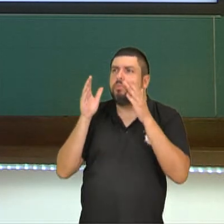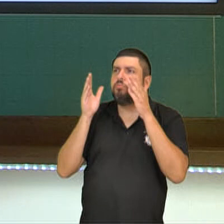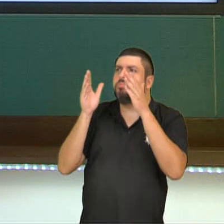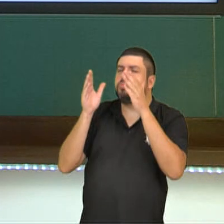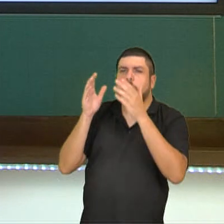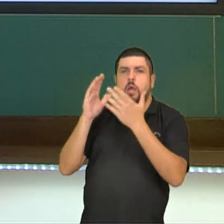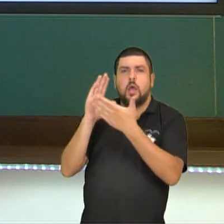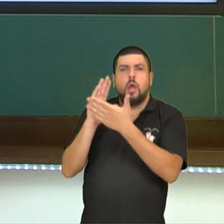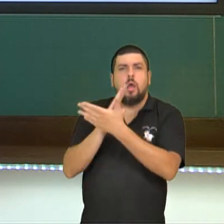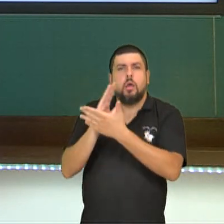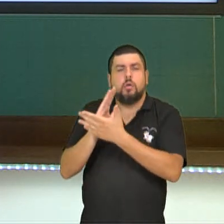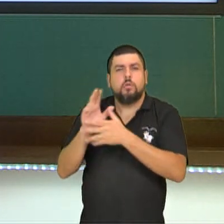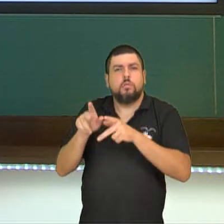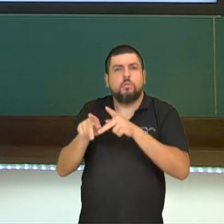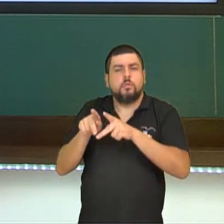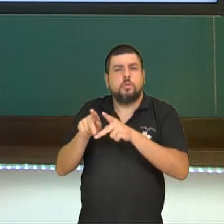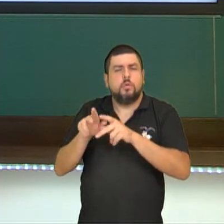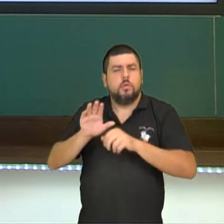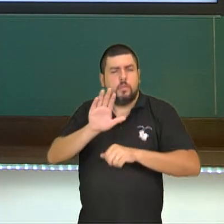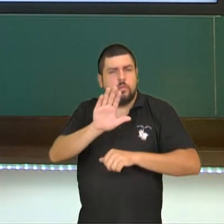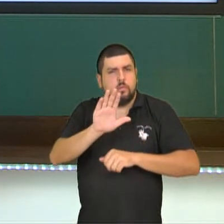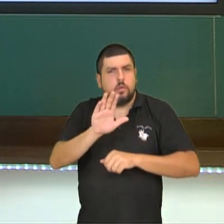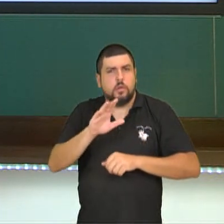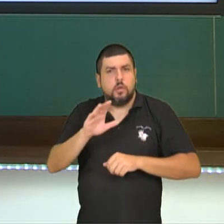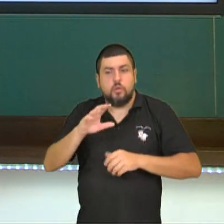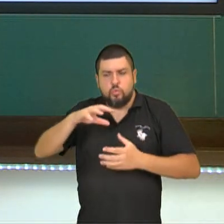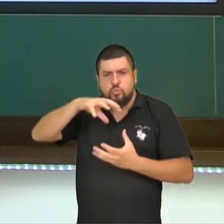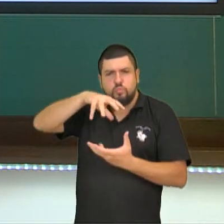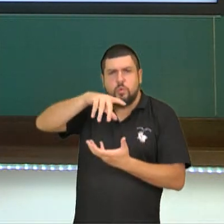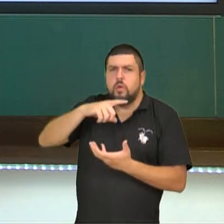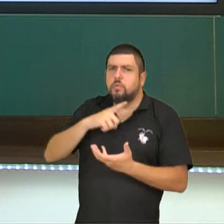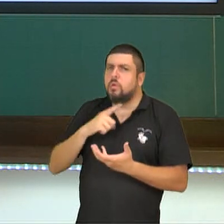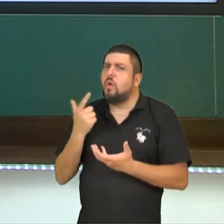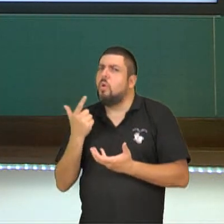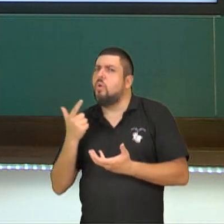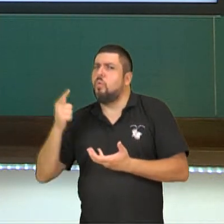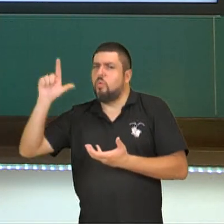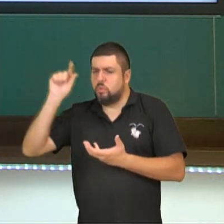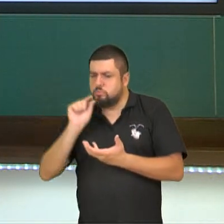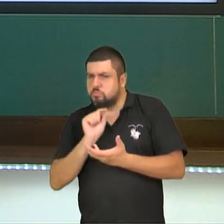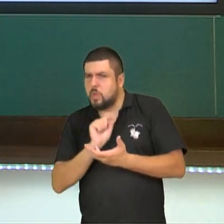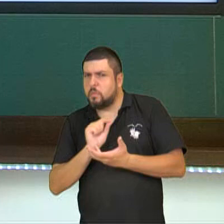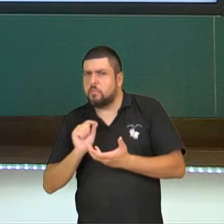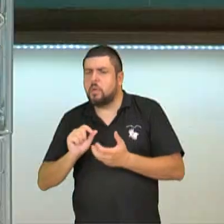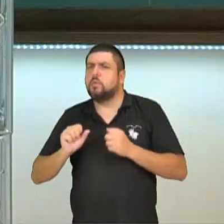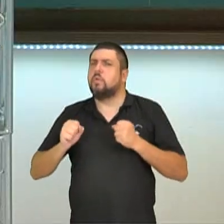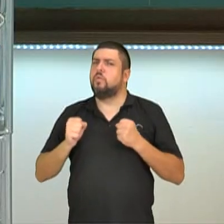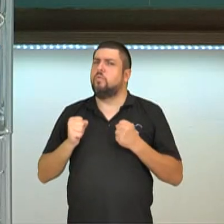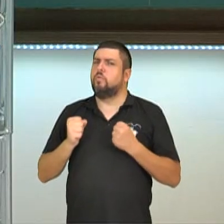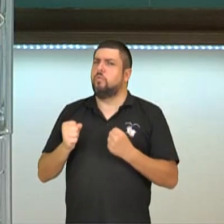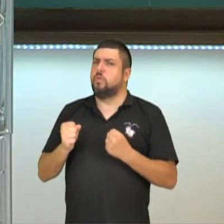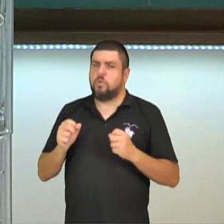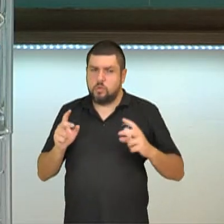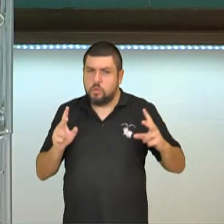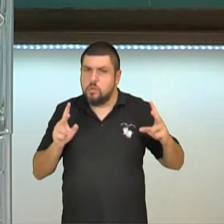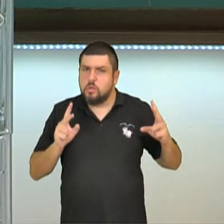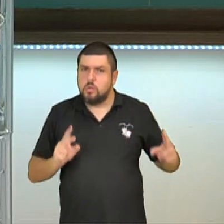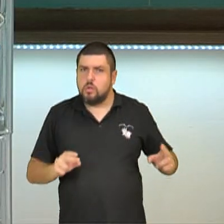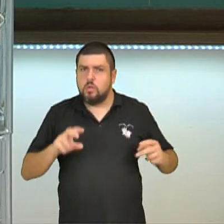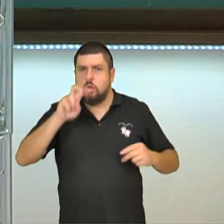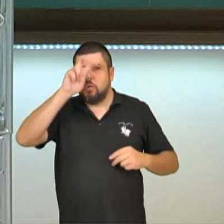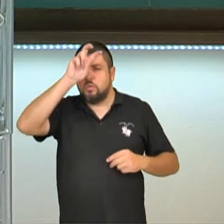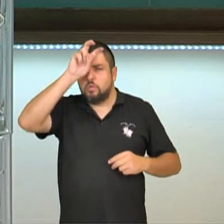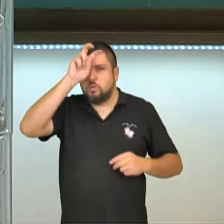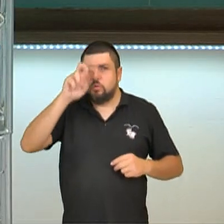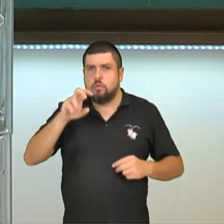algumas civilizações, mostrando que existiam outras civilizações tão poderosas quanto o Egito,